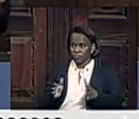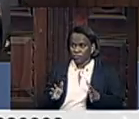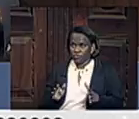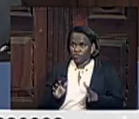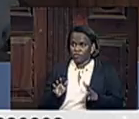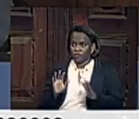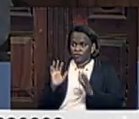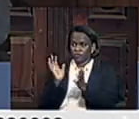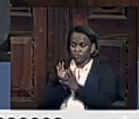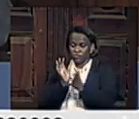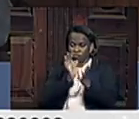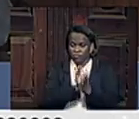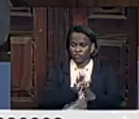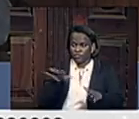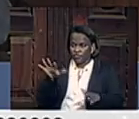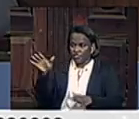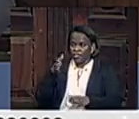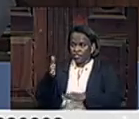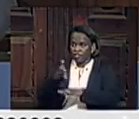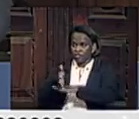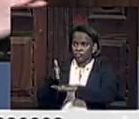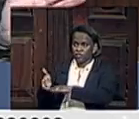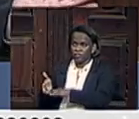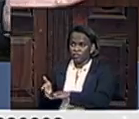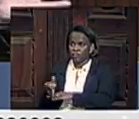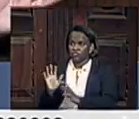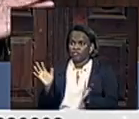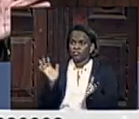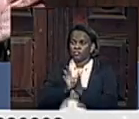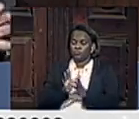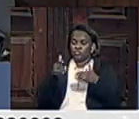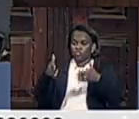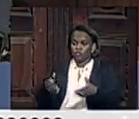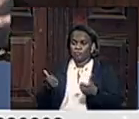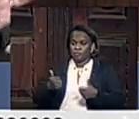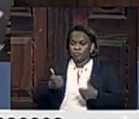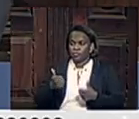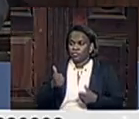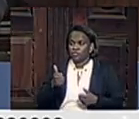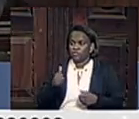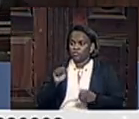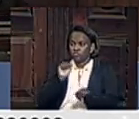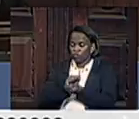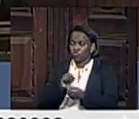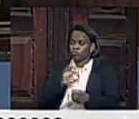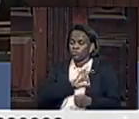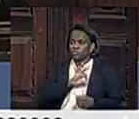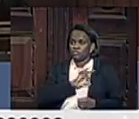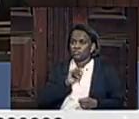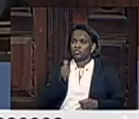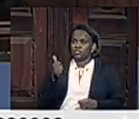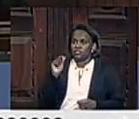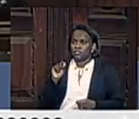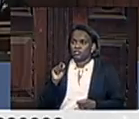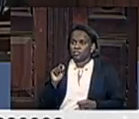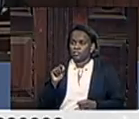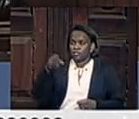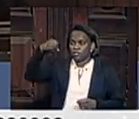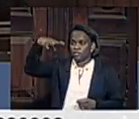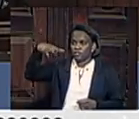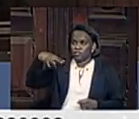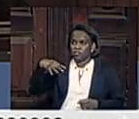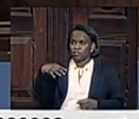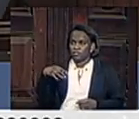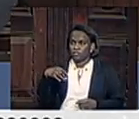as comunidades, quem foi o batalhão que chegou na frente junto com a polícia? A Light,